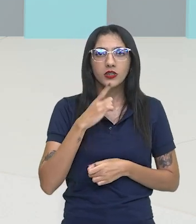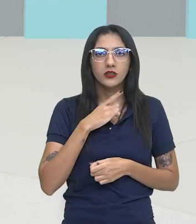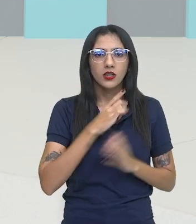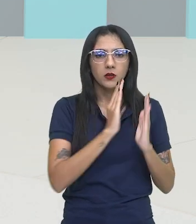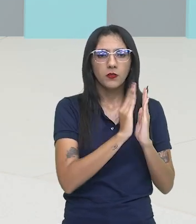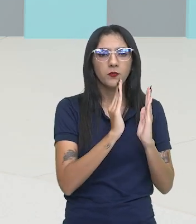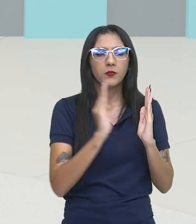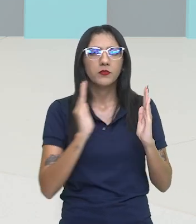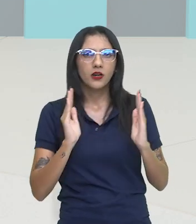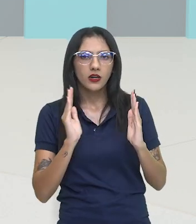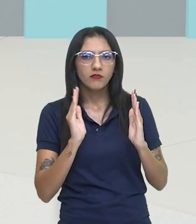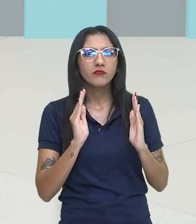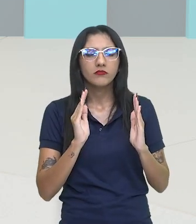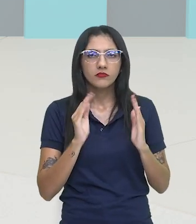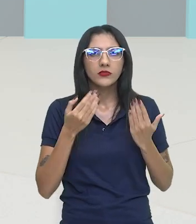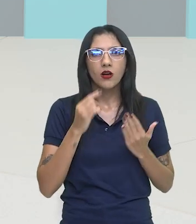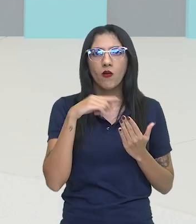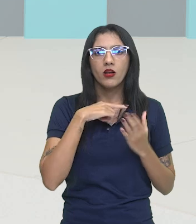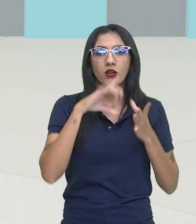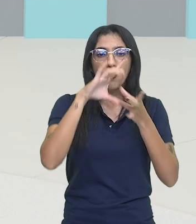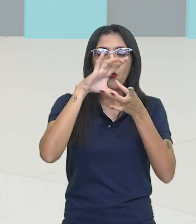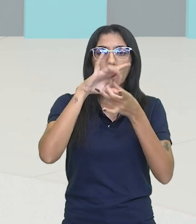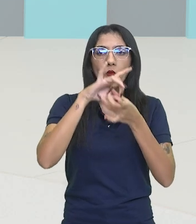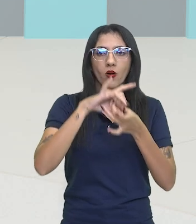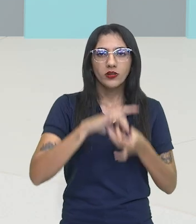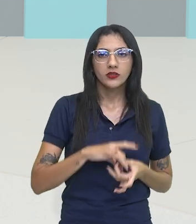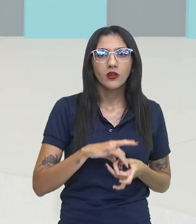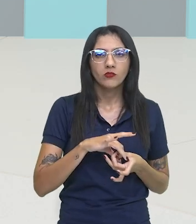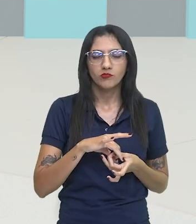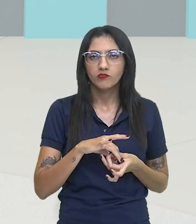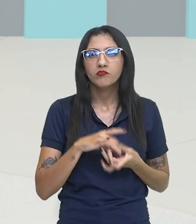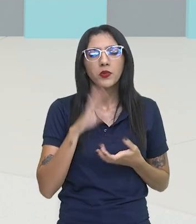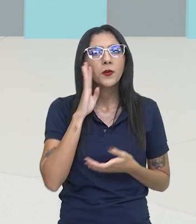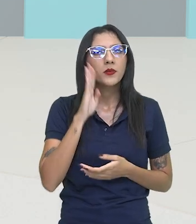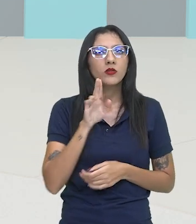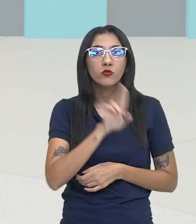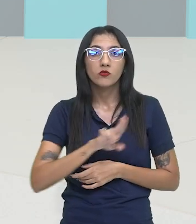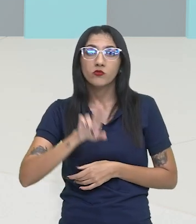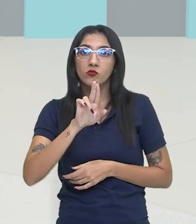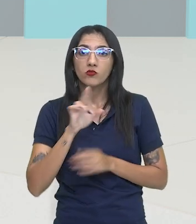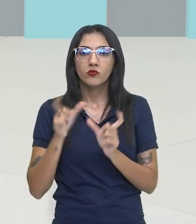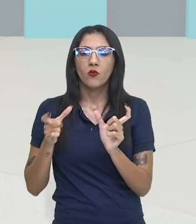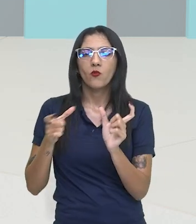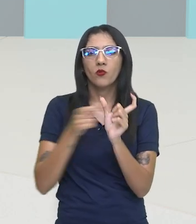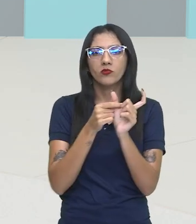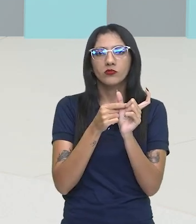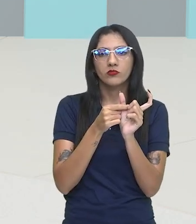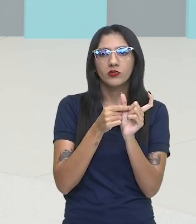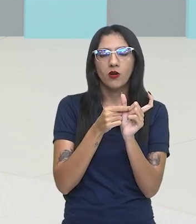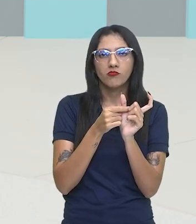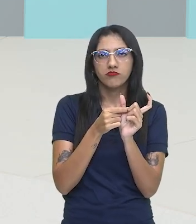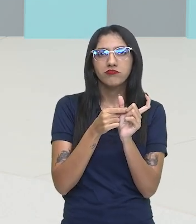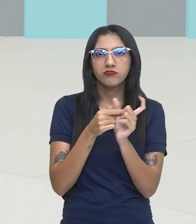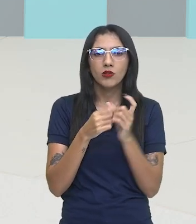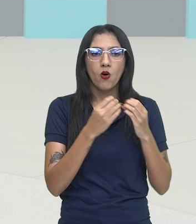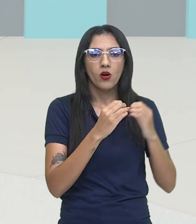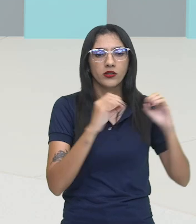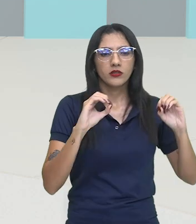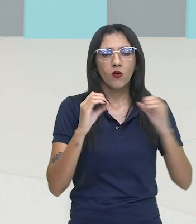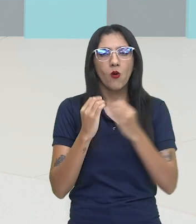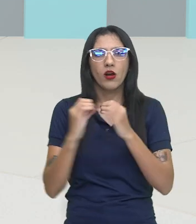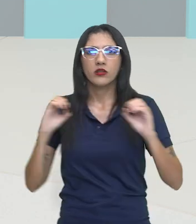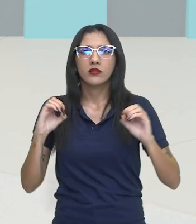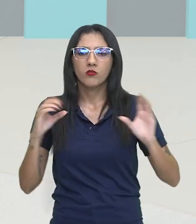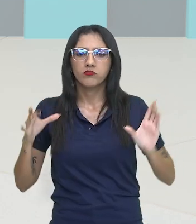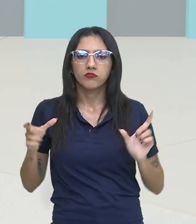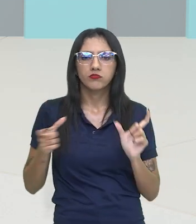sequencial, justamente, na verdade, principalmente, vou trocar a palavra, pelo uso de conjunções. A conjunção vai ligar os dois textos e